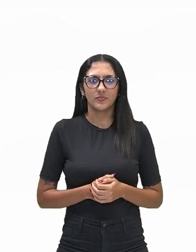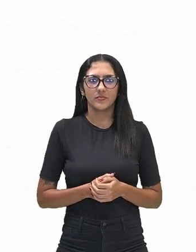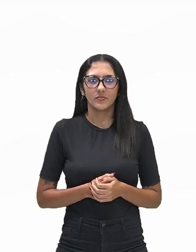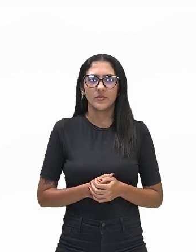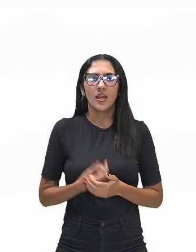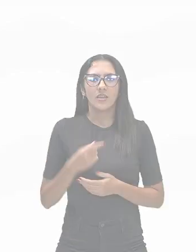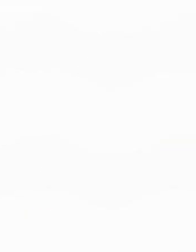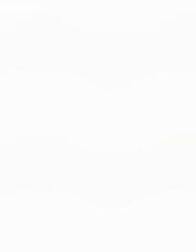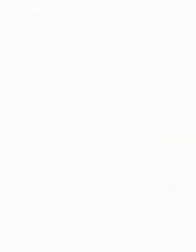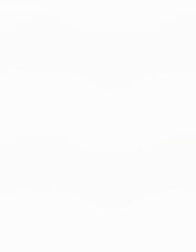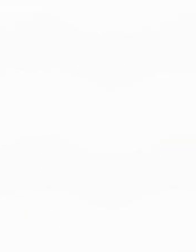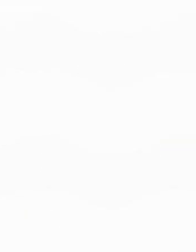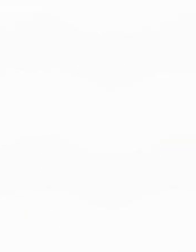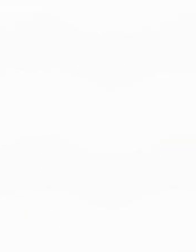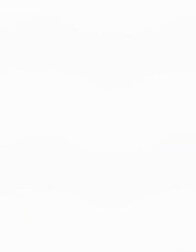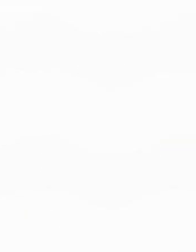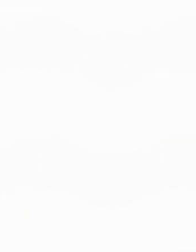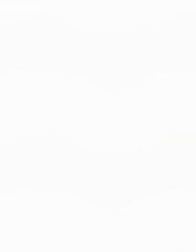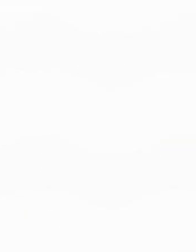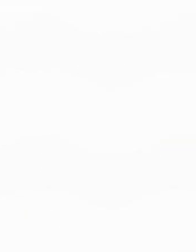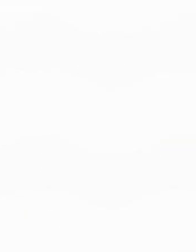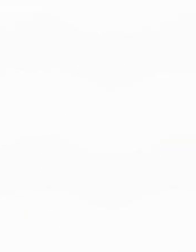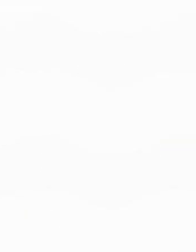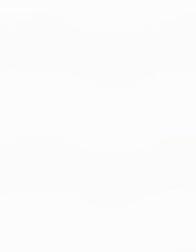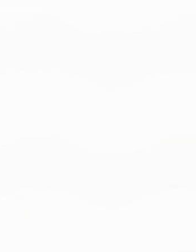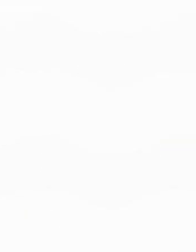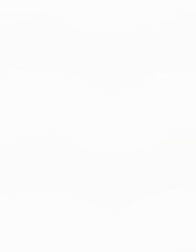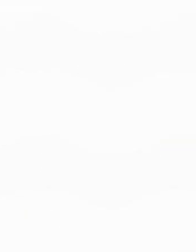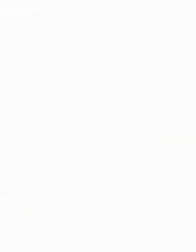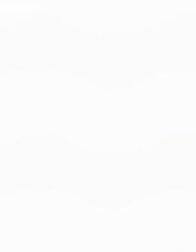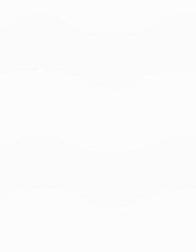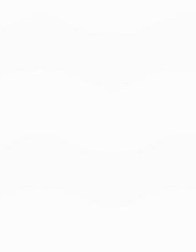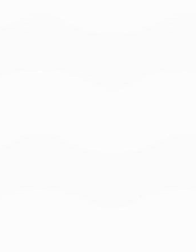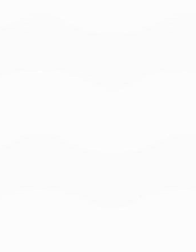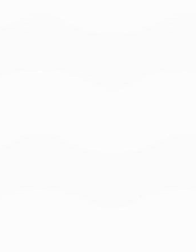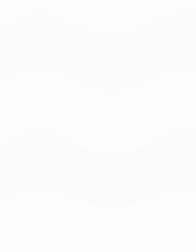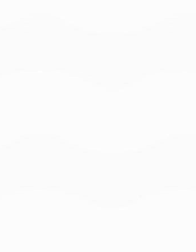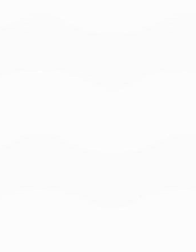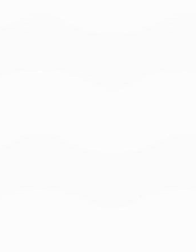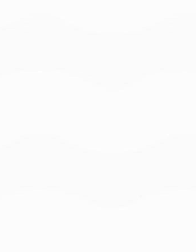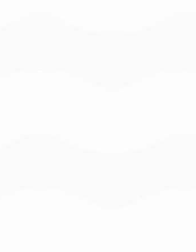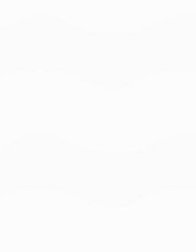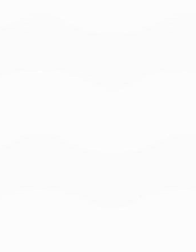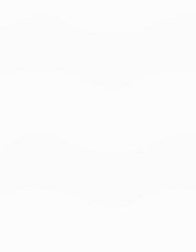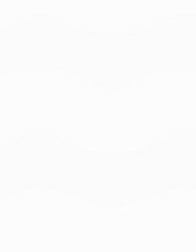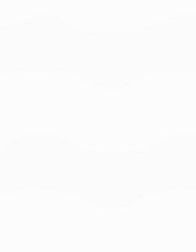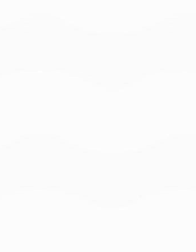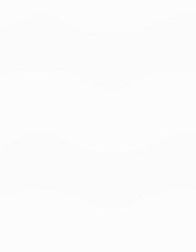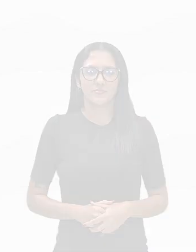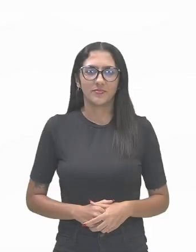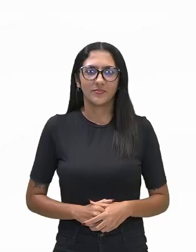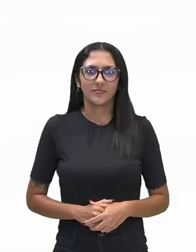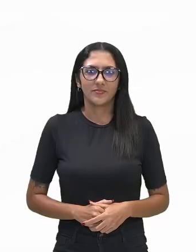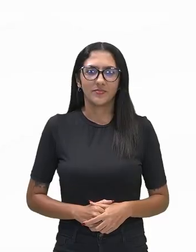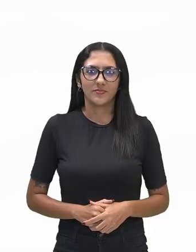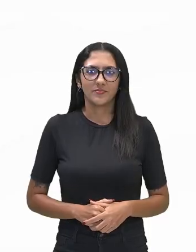vírus e bactérias, por exemplo, tá bom? Então, quando você tem ali um calendário de vacinas,